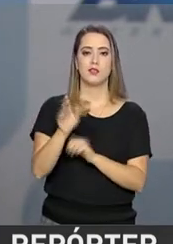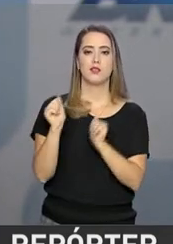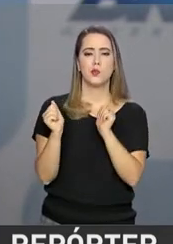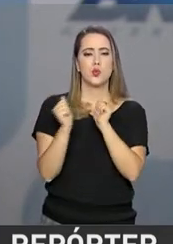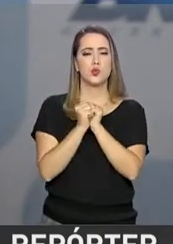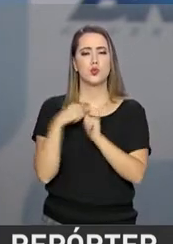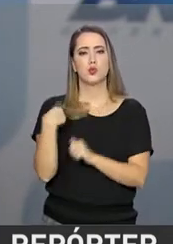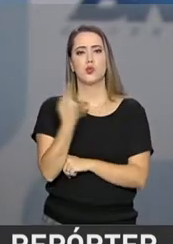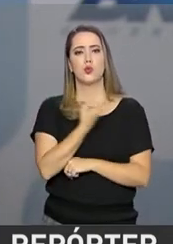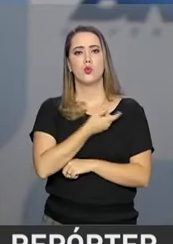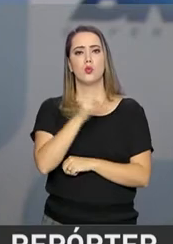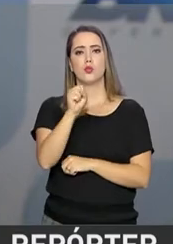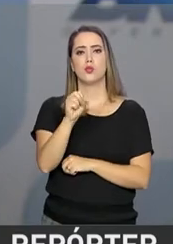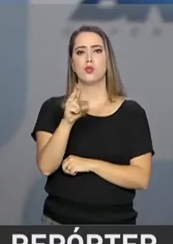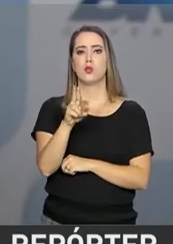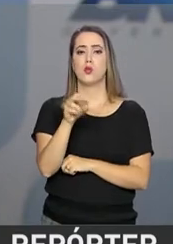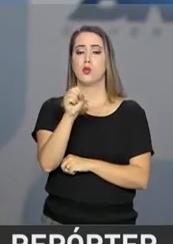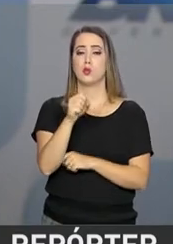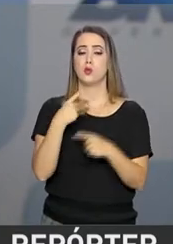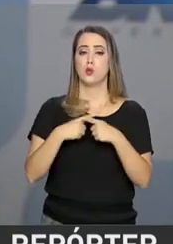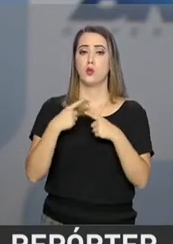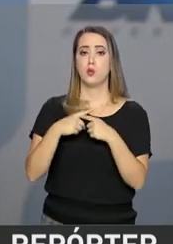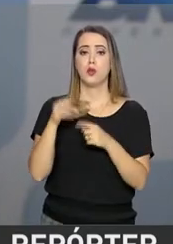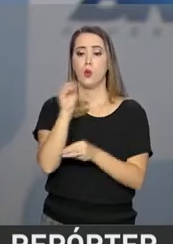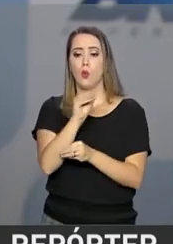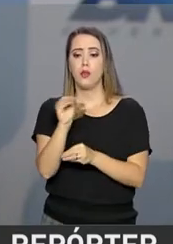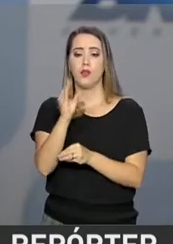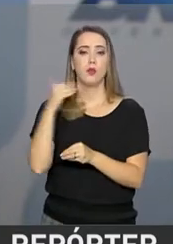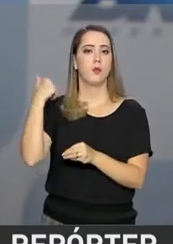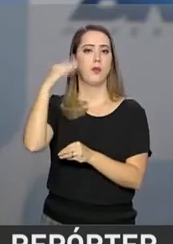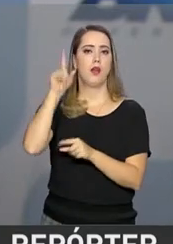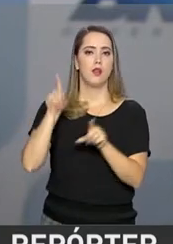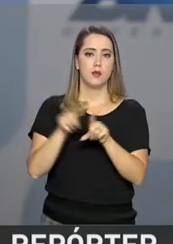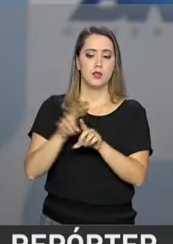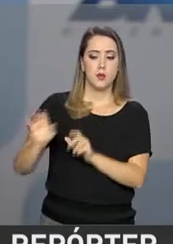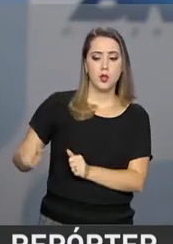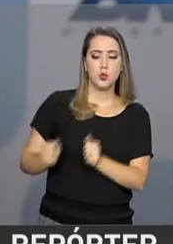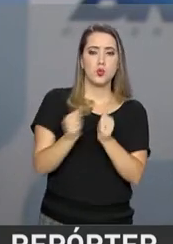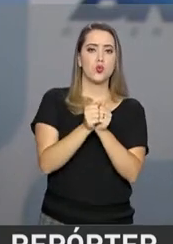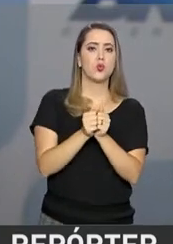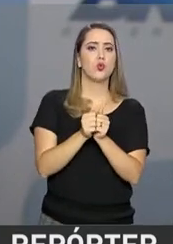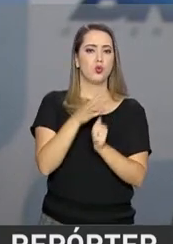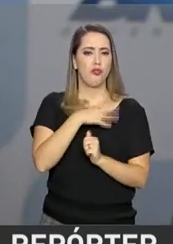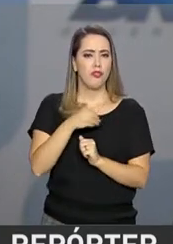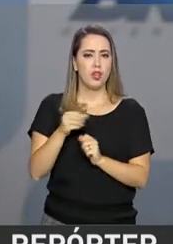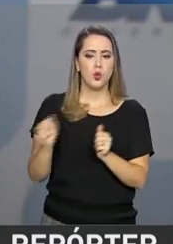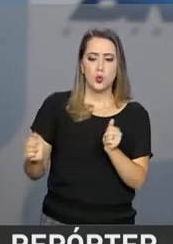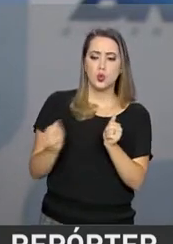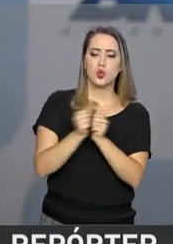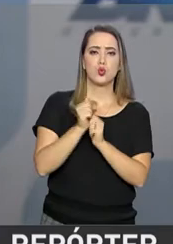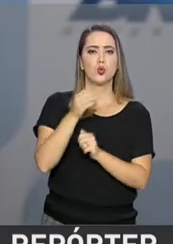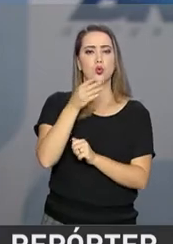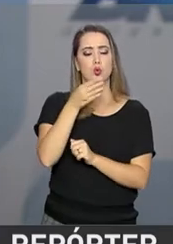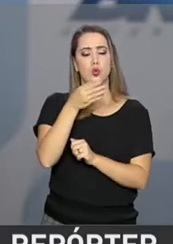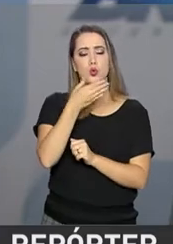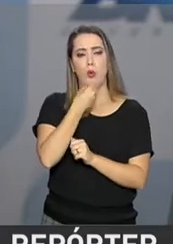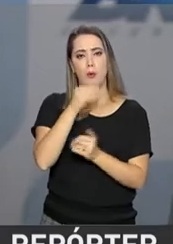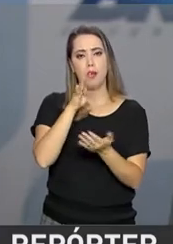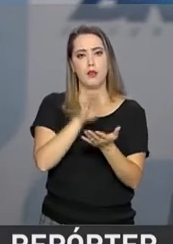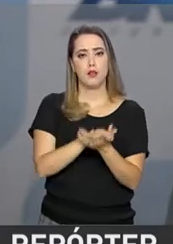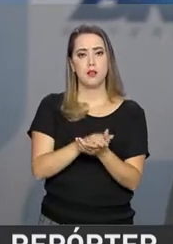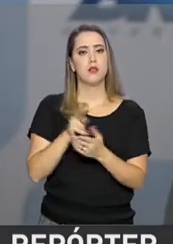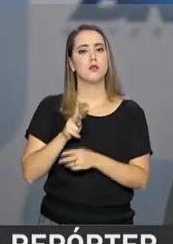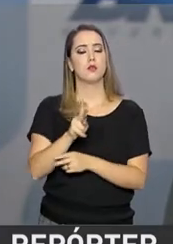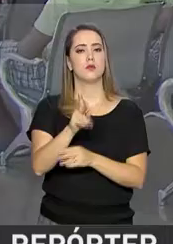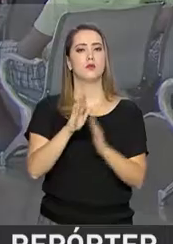porque se cuidam mais mas também porque levam seus filhos levam seus maridos portanto são assíduos freqüentadores das nossas